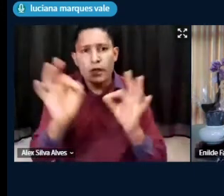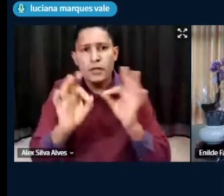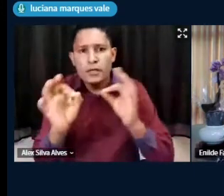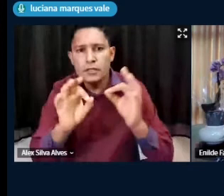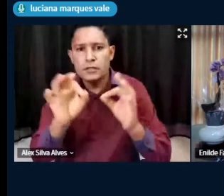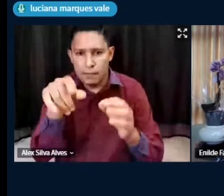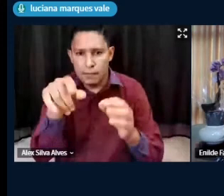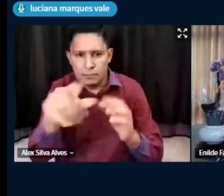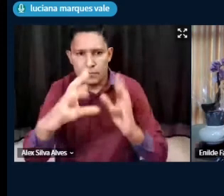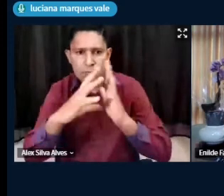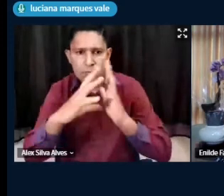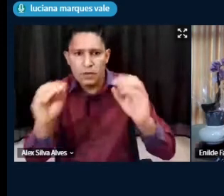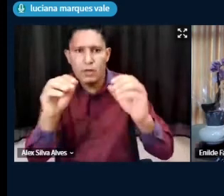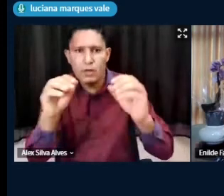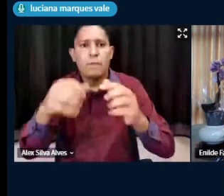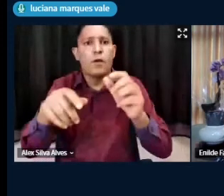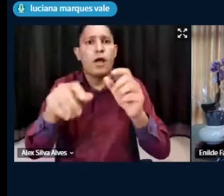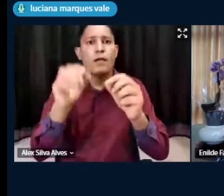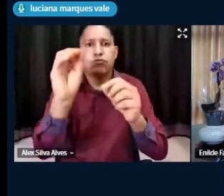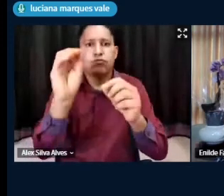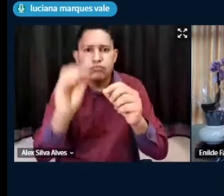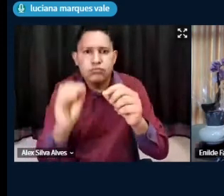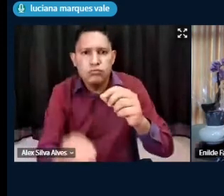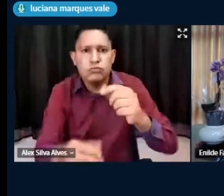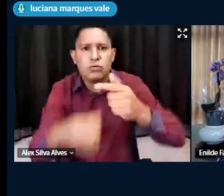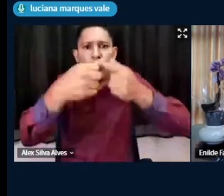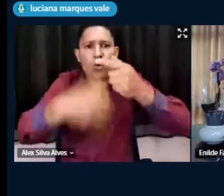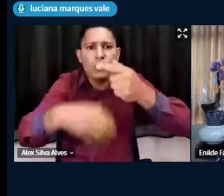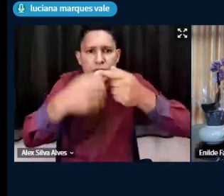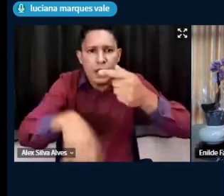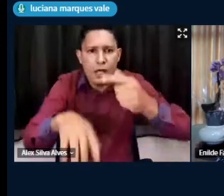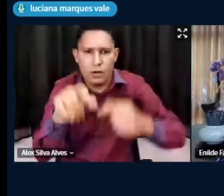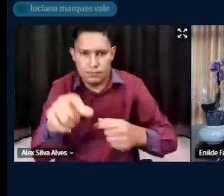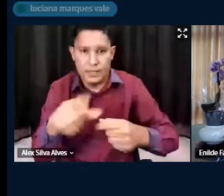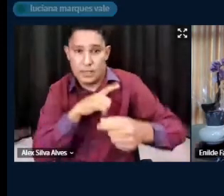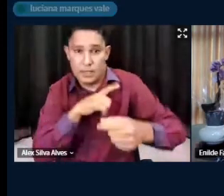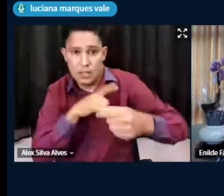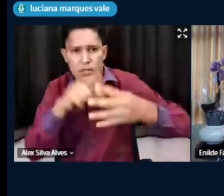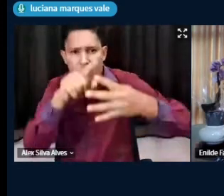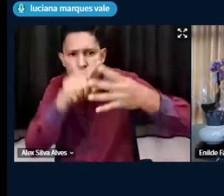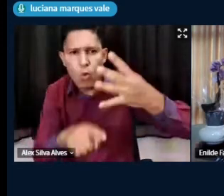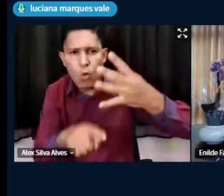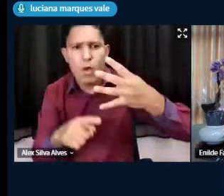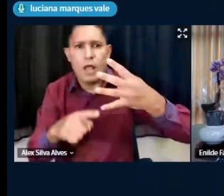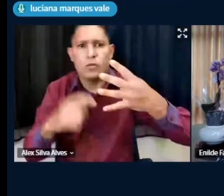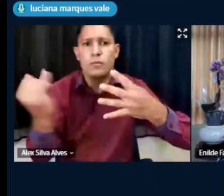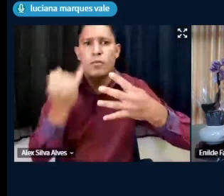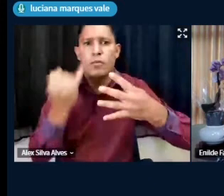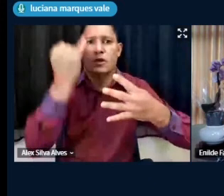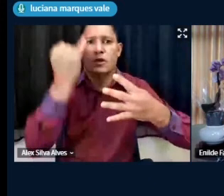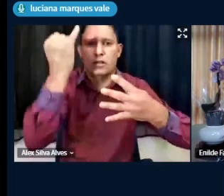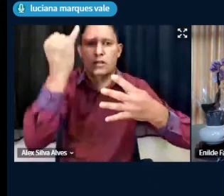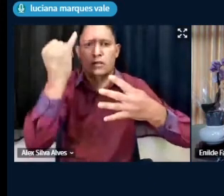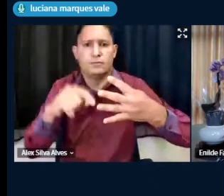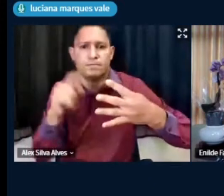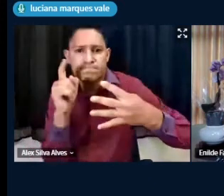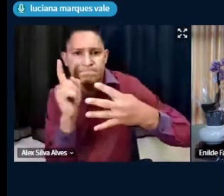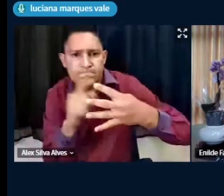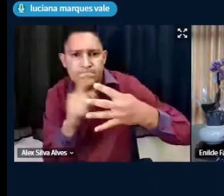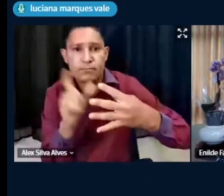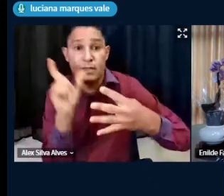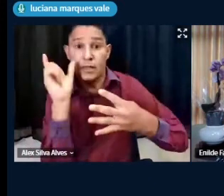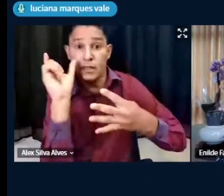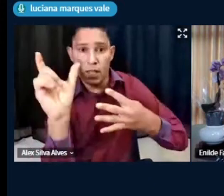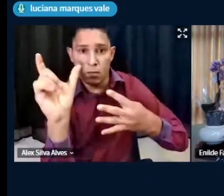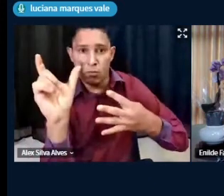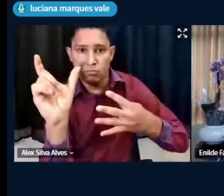no qual ela compõe os elementos de sua ficha terminológica, do glossário proposto, e são